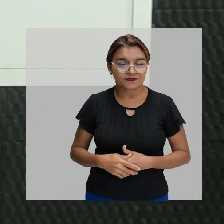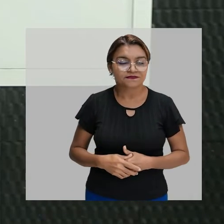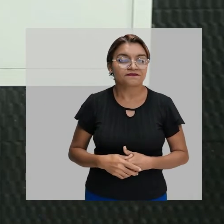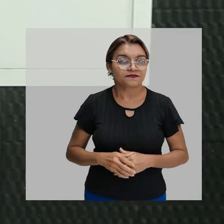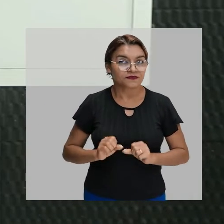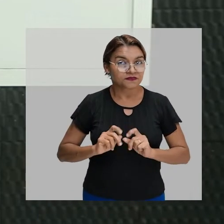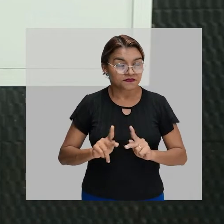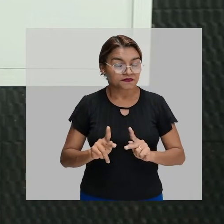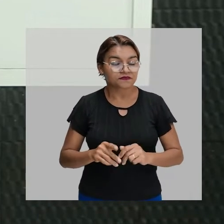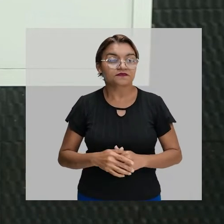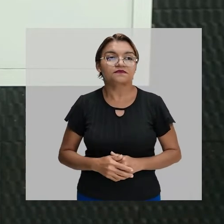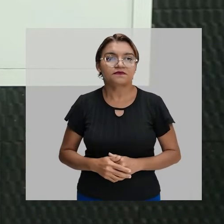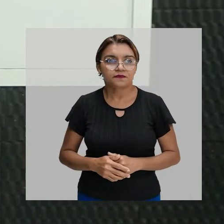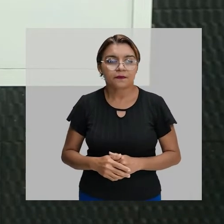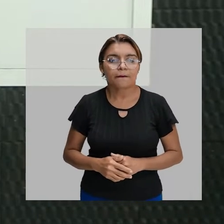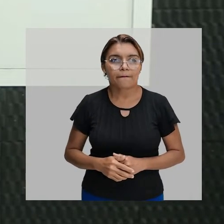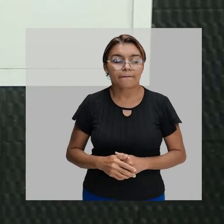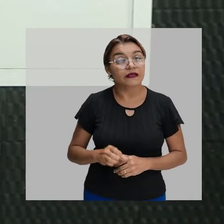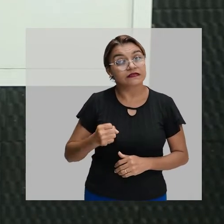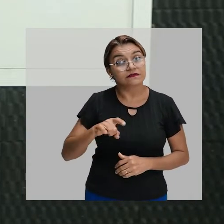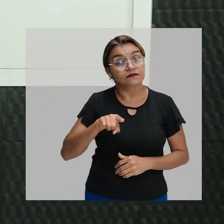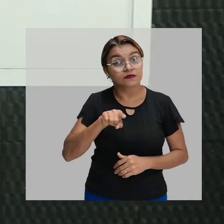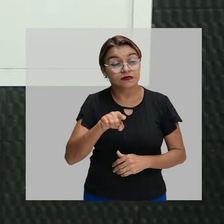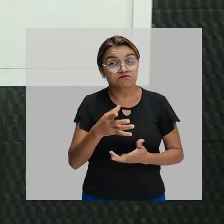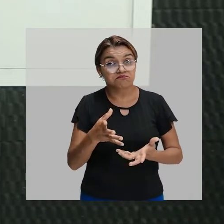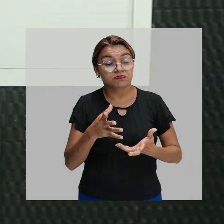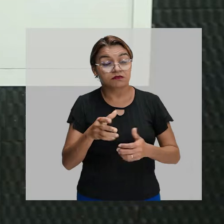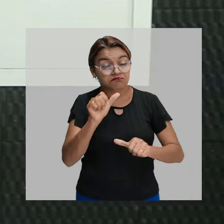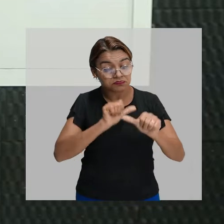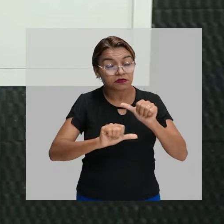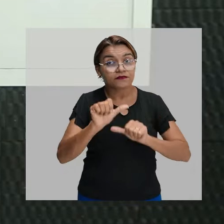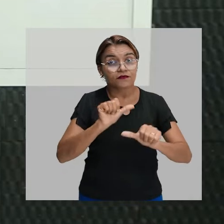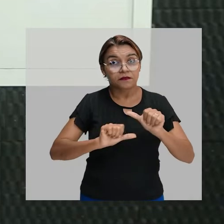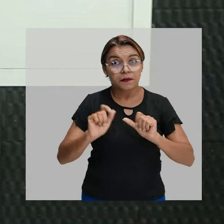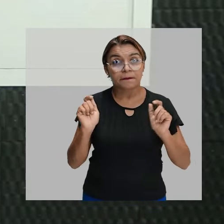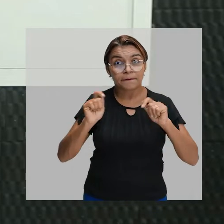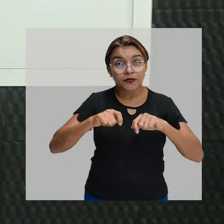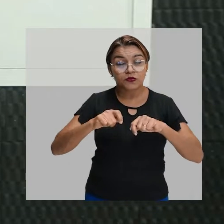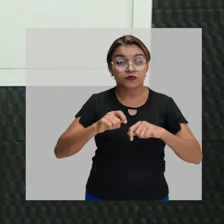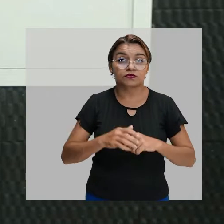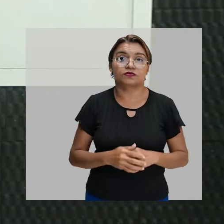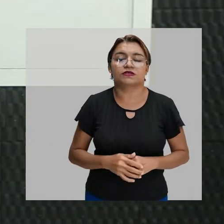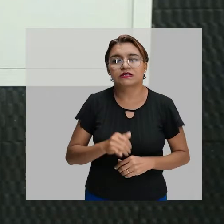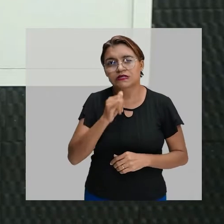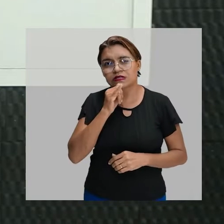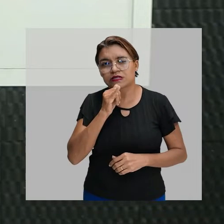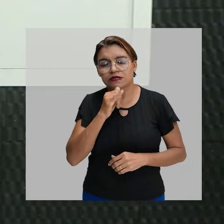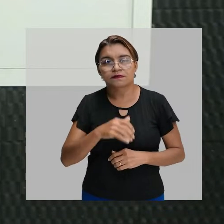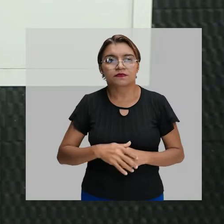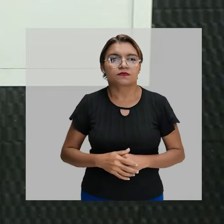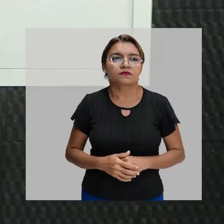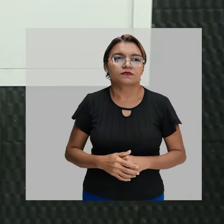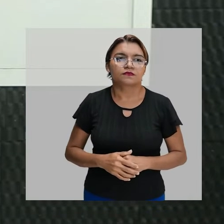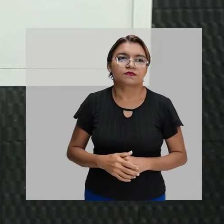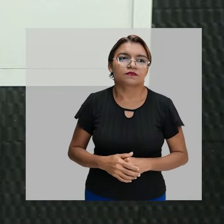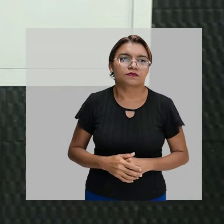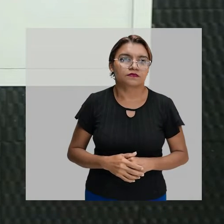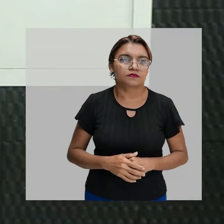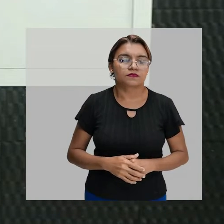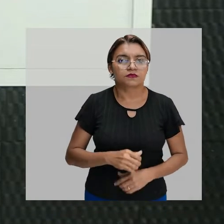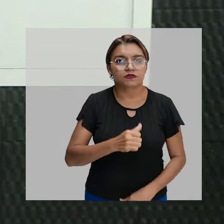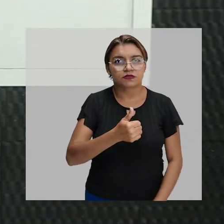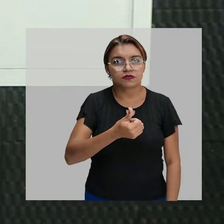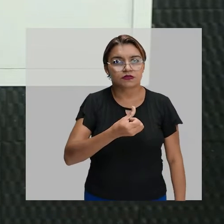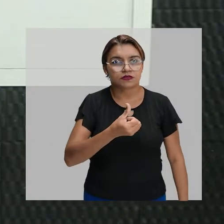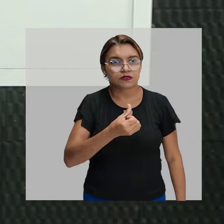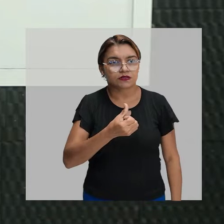É certo que se você quiser você tem uma forma isso aqui tipo uma notação científica né você posso botar essa